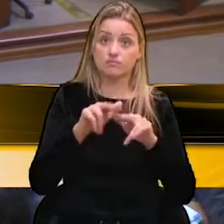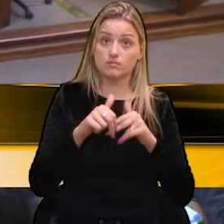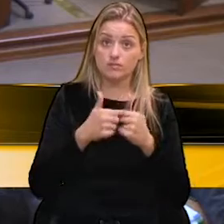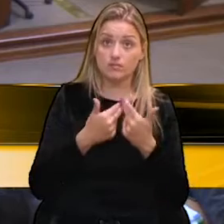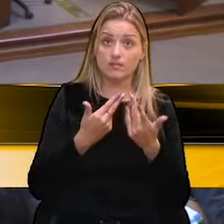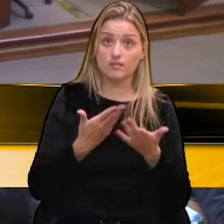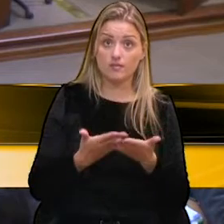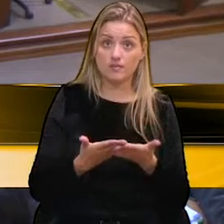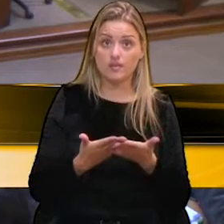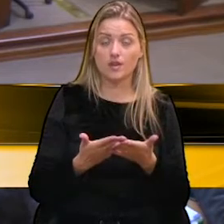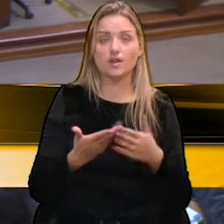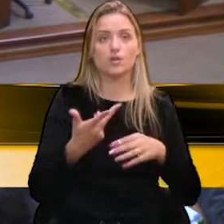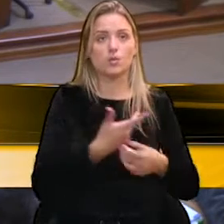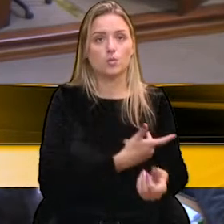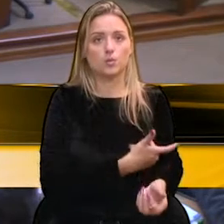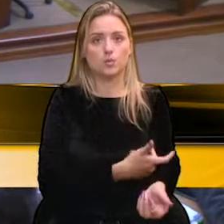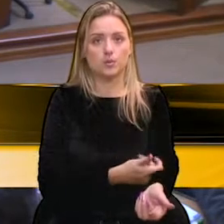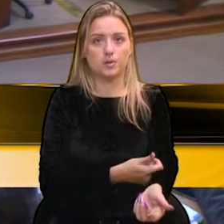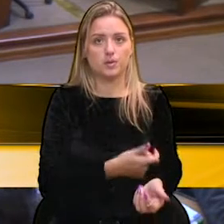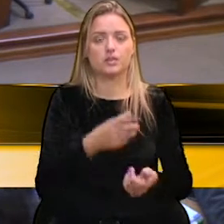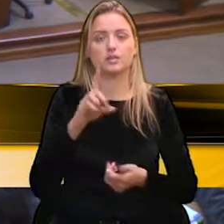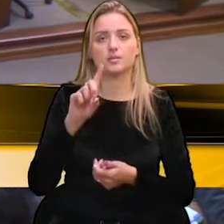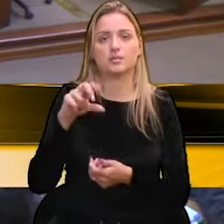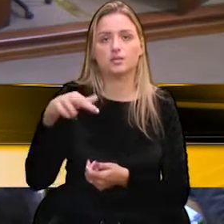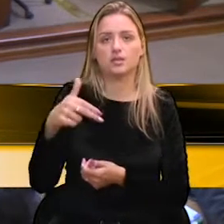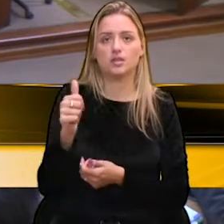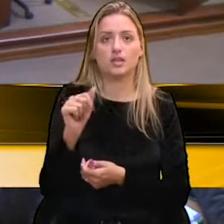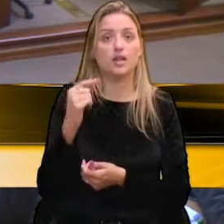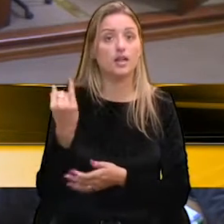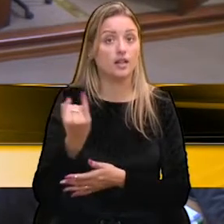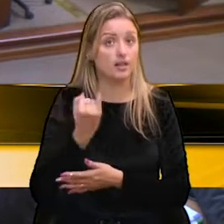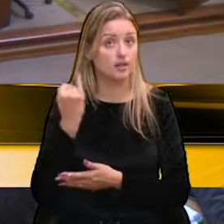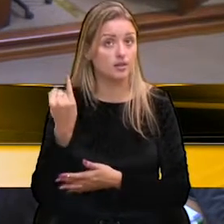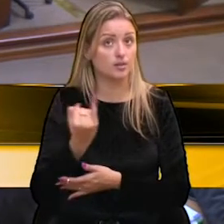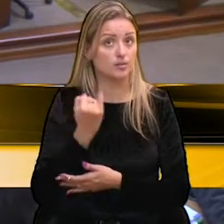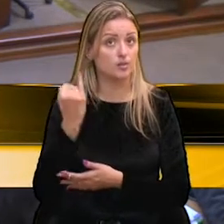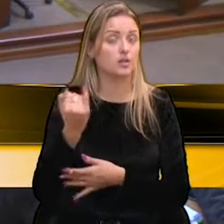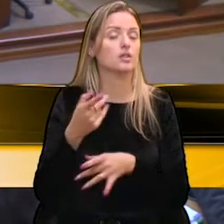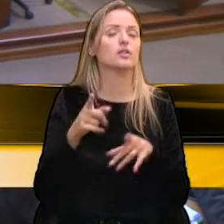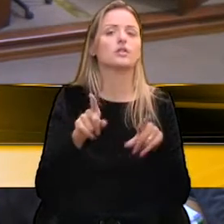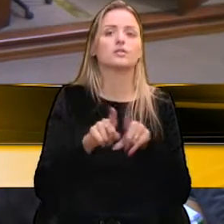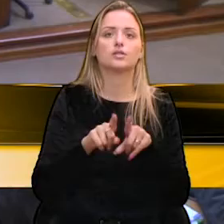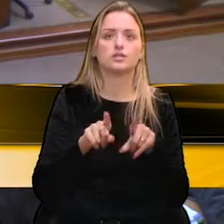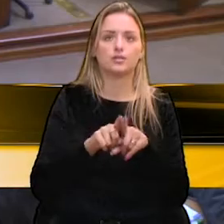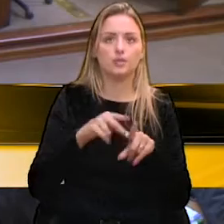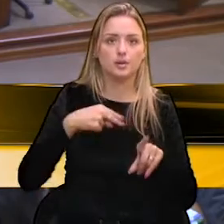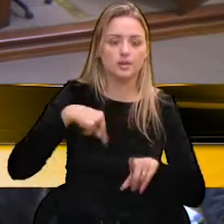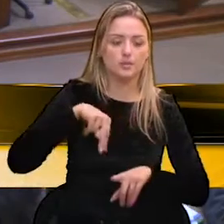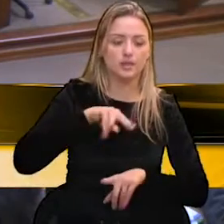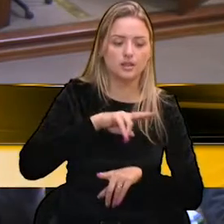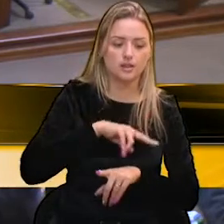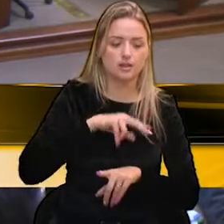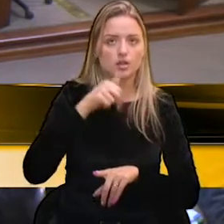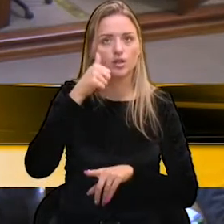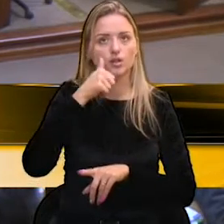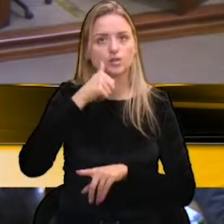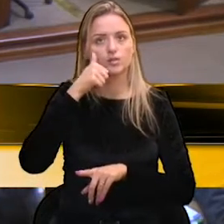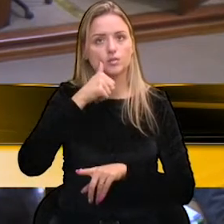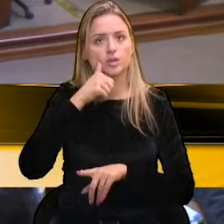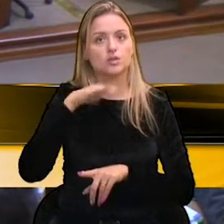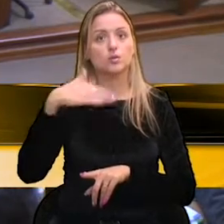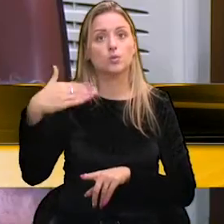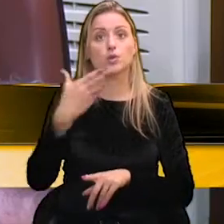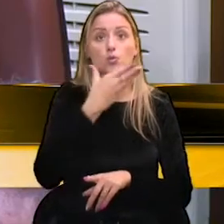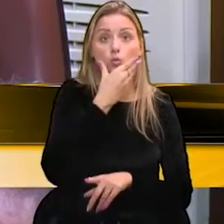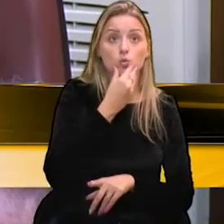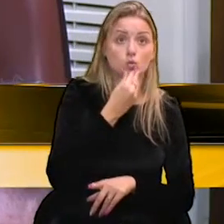que o exame DNA tem a sua importância também para nós, mulheres, quando os